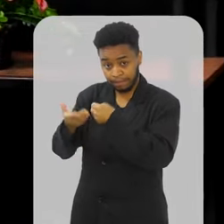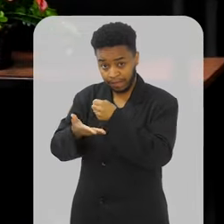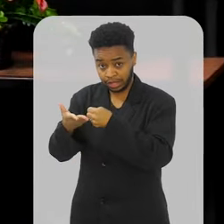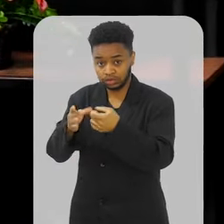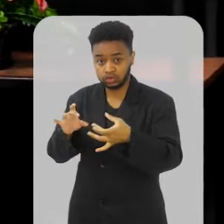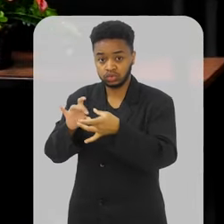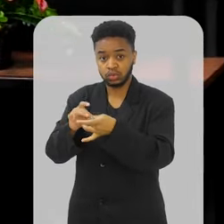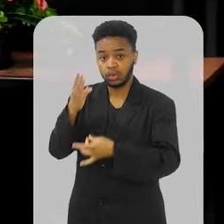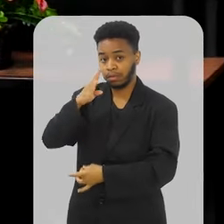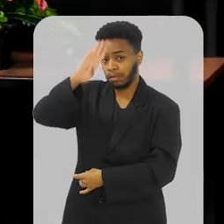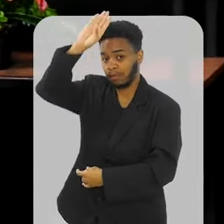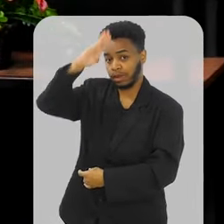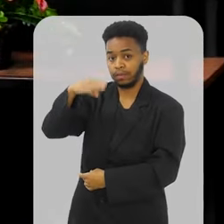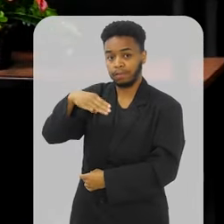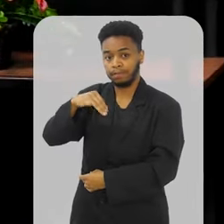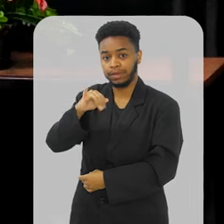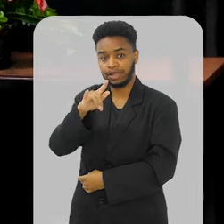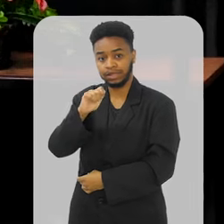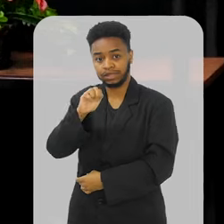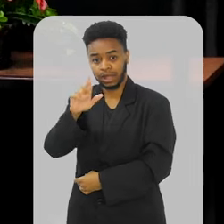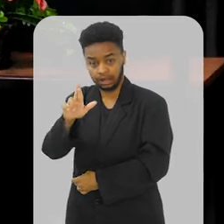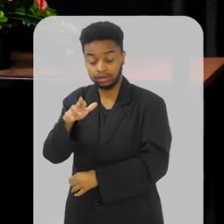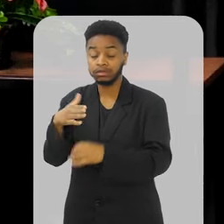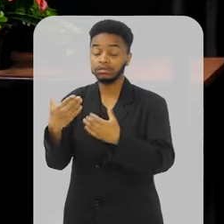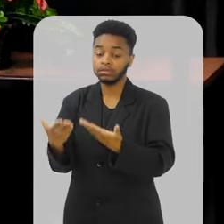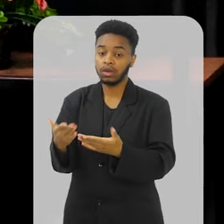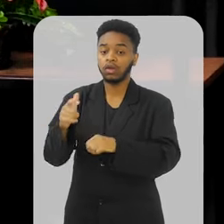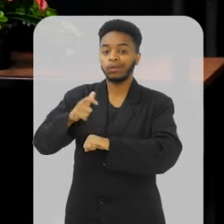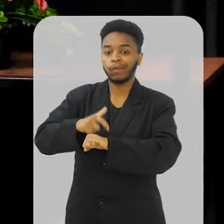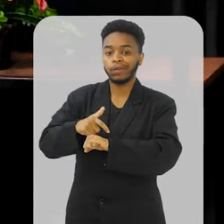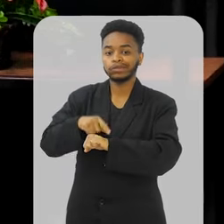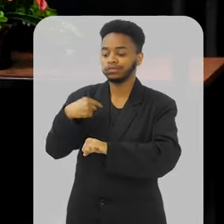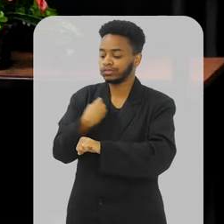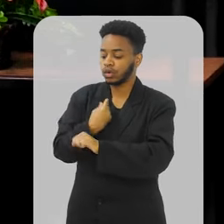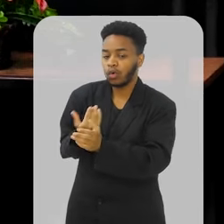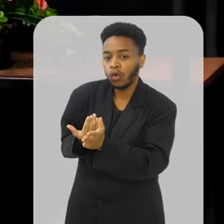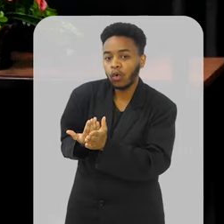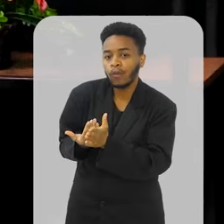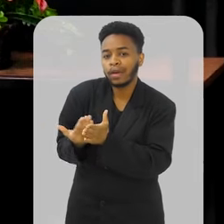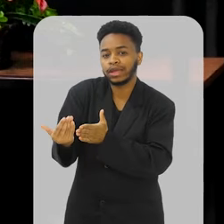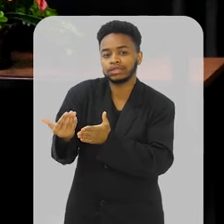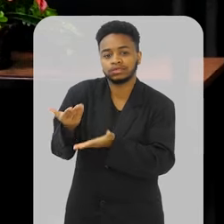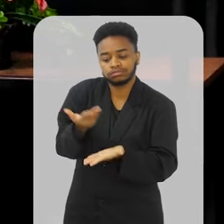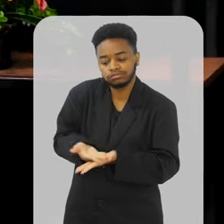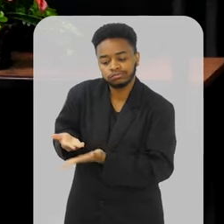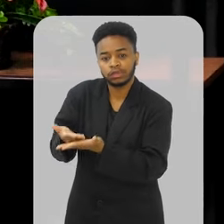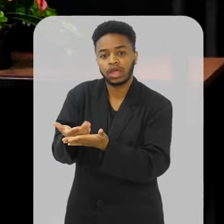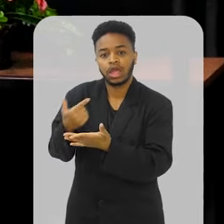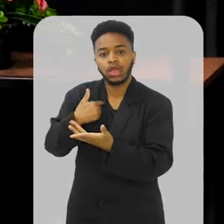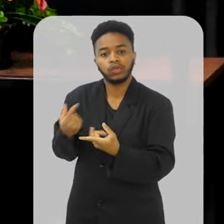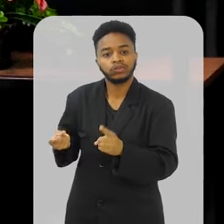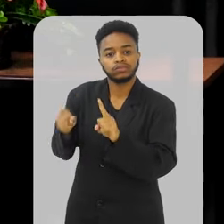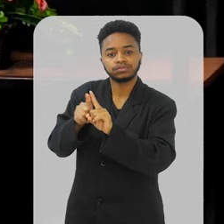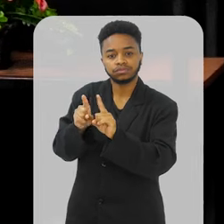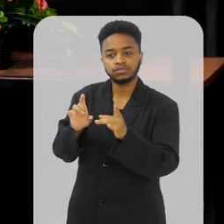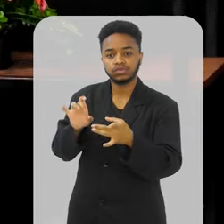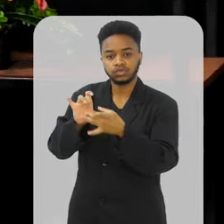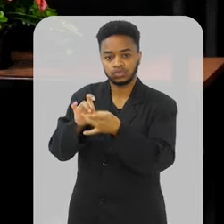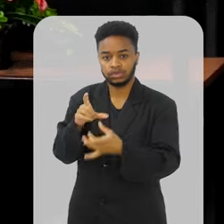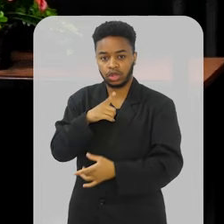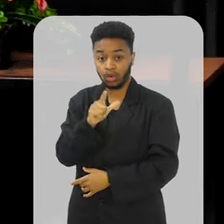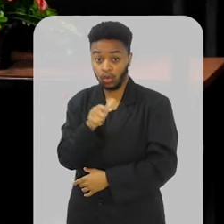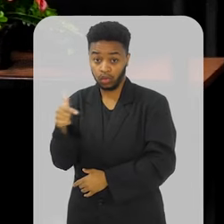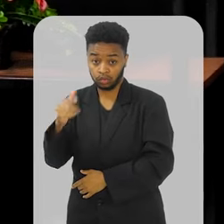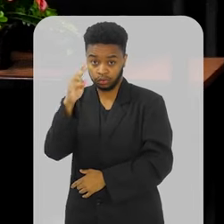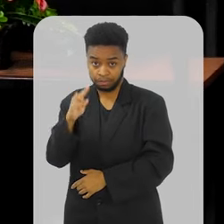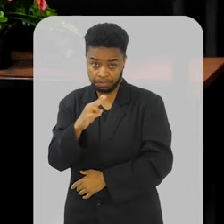de um bombeiro militar e nesse momento quando a gente entra pra formação eh me uni a tinha